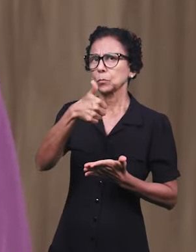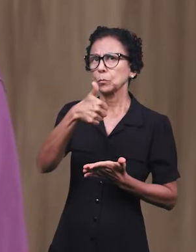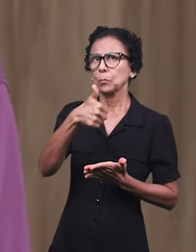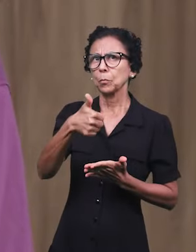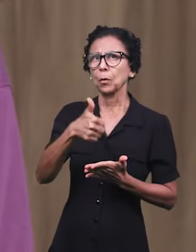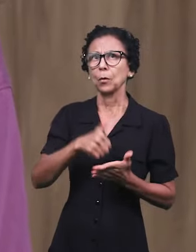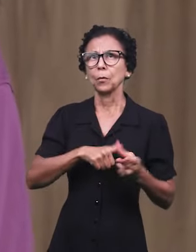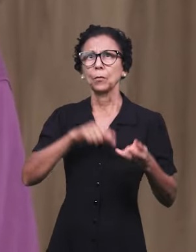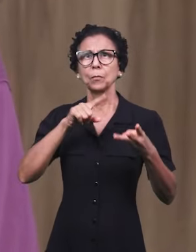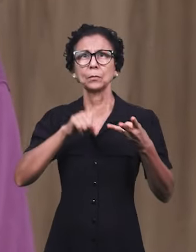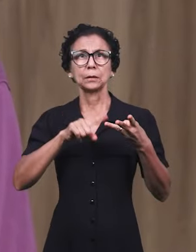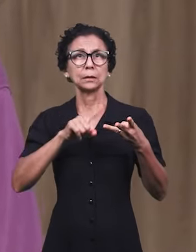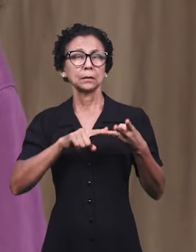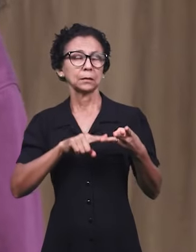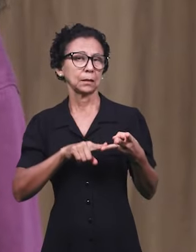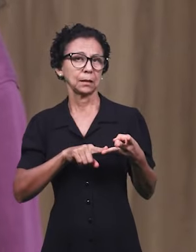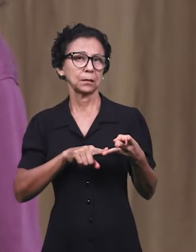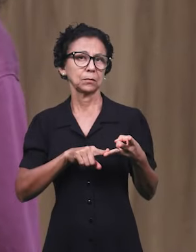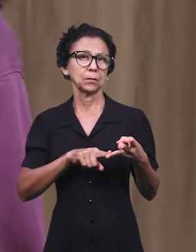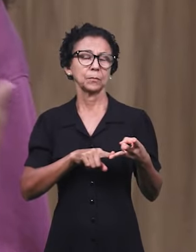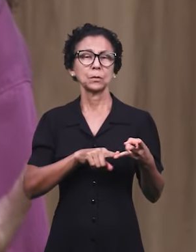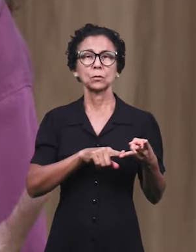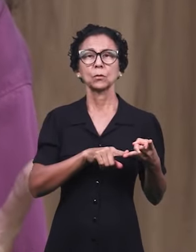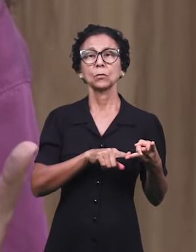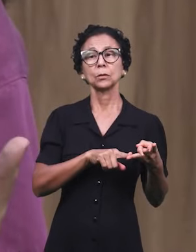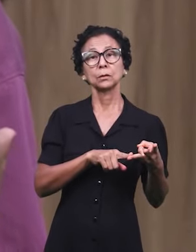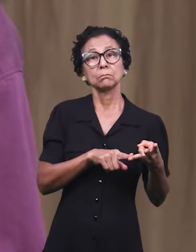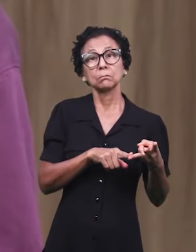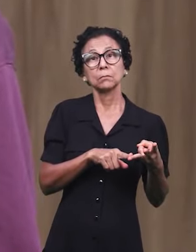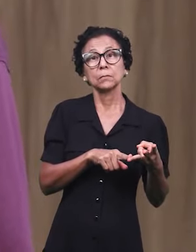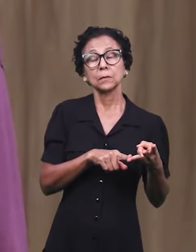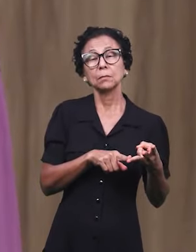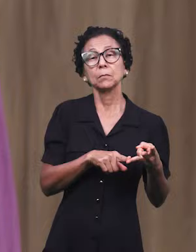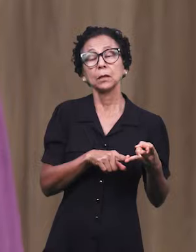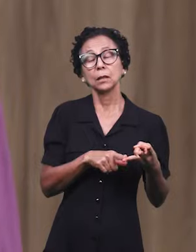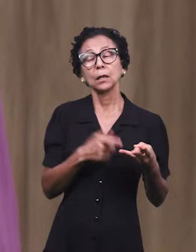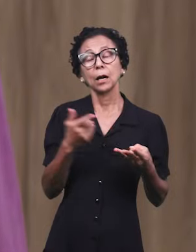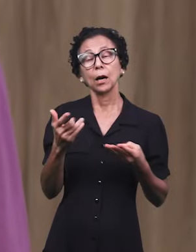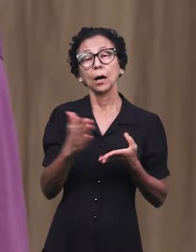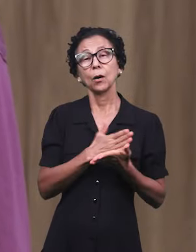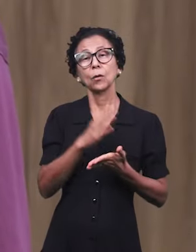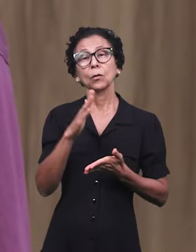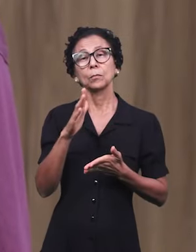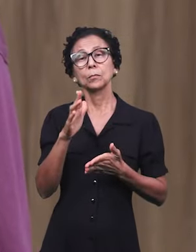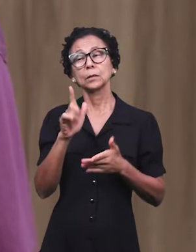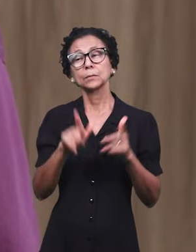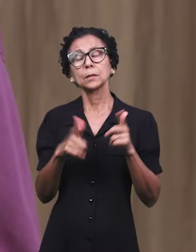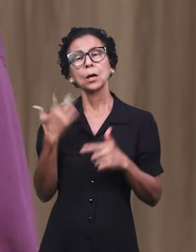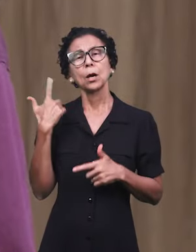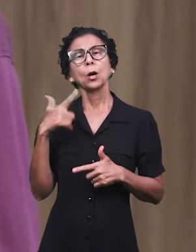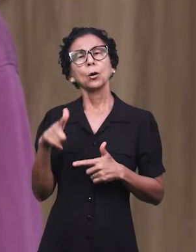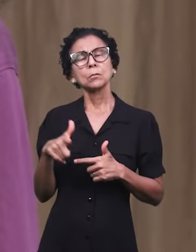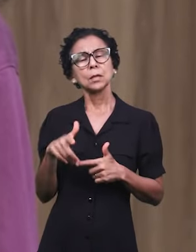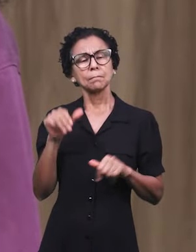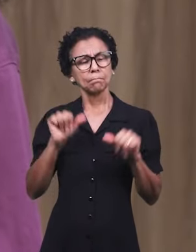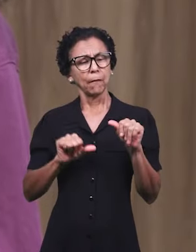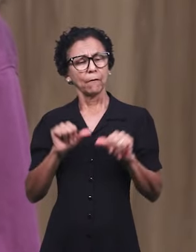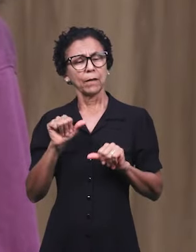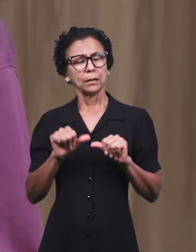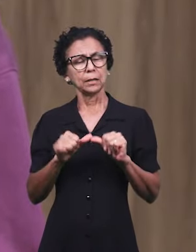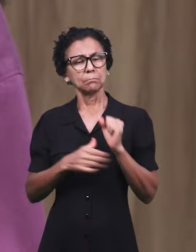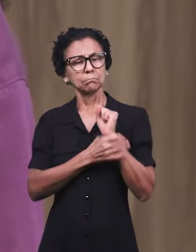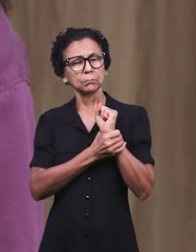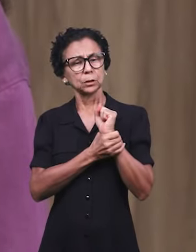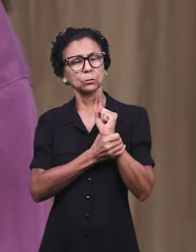né? E o terceiro cenário é da pessoa que não tem o transtorno e que consegue lidar bem com as suas questões. Ela pode fazer